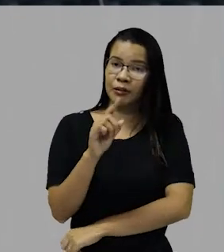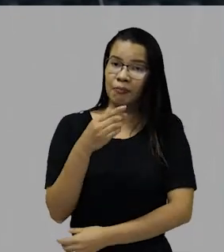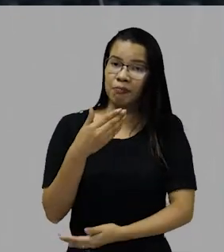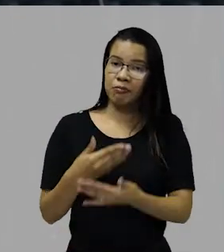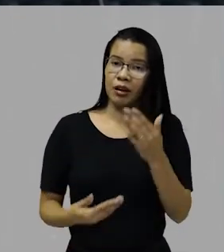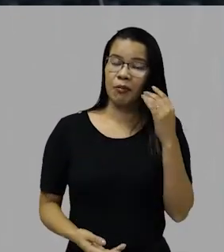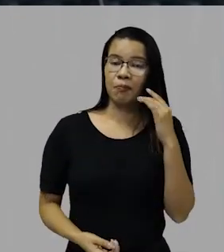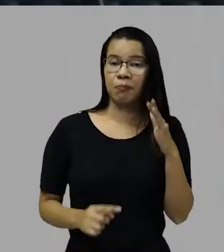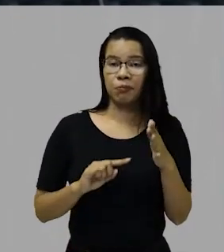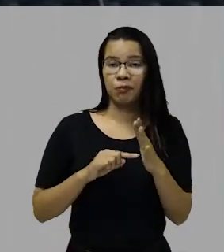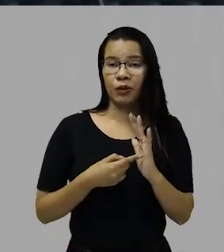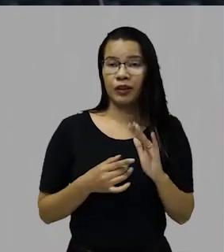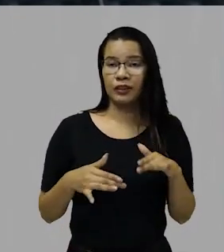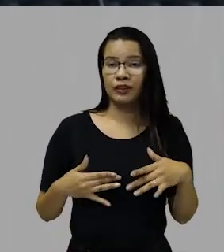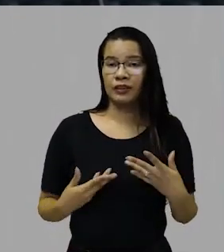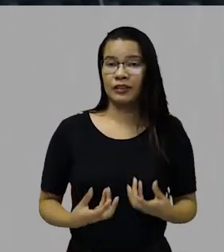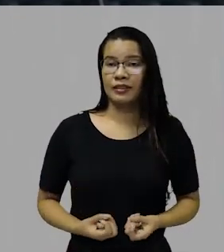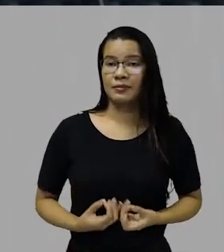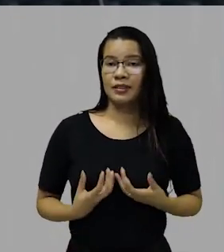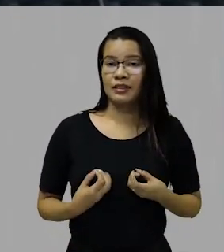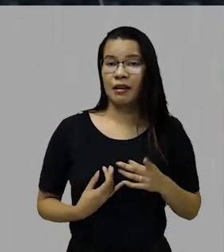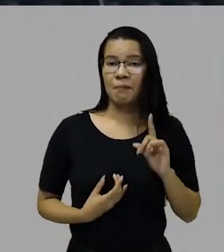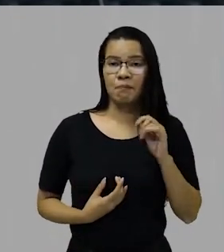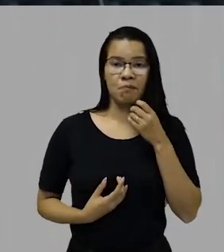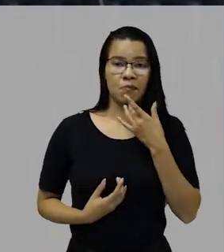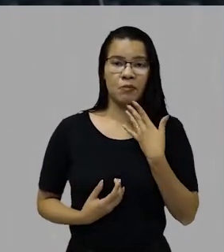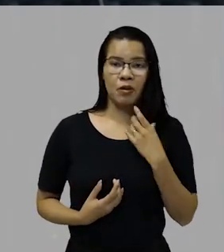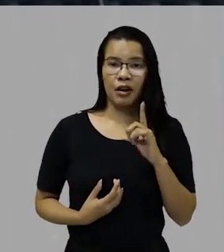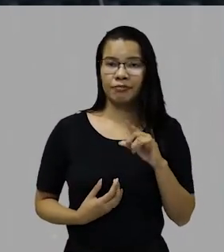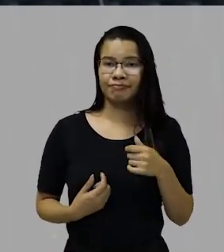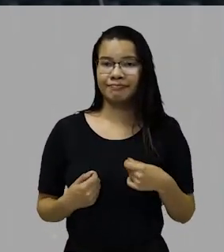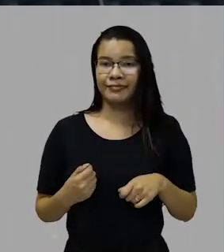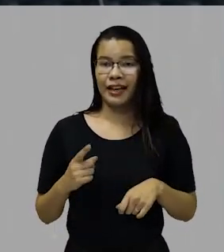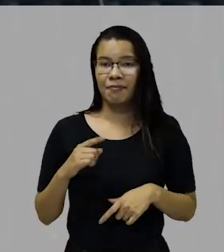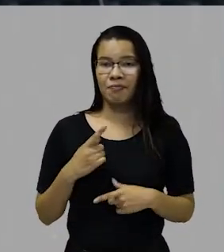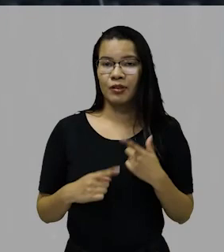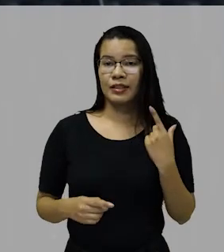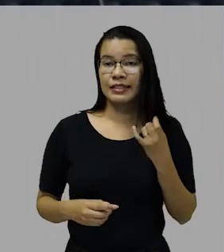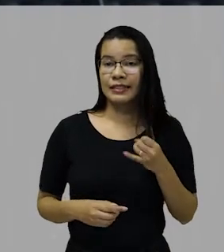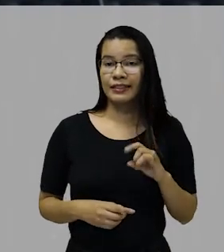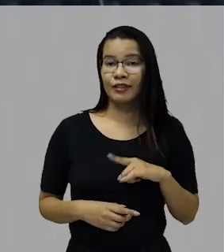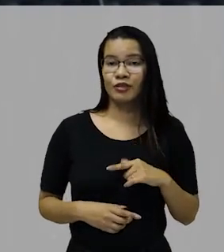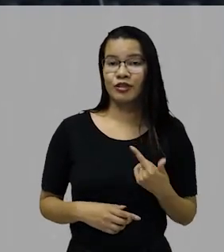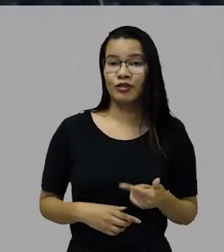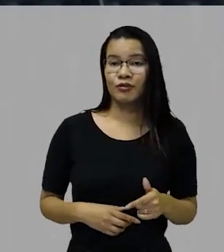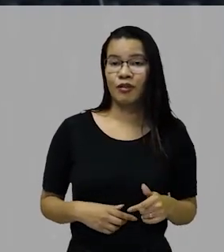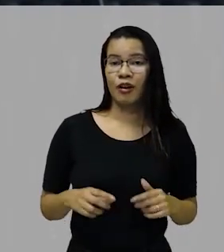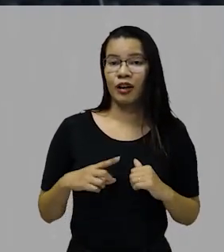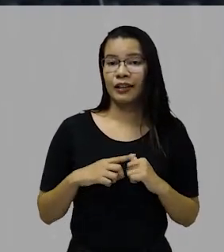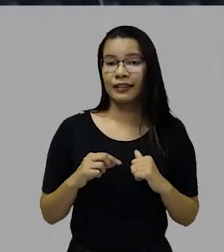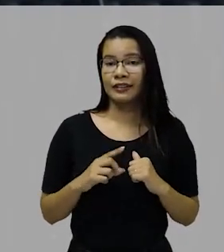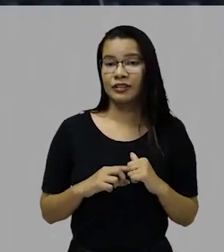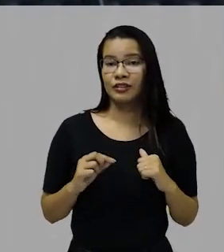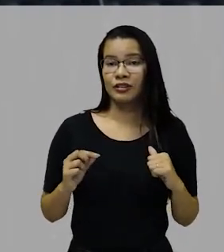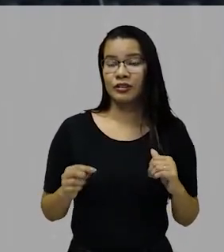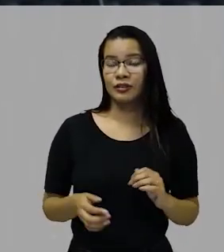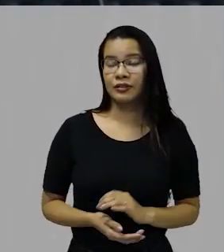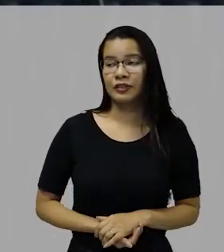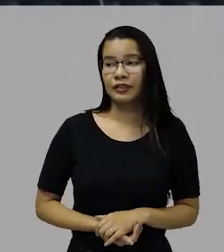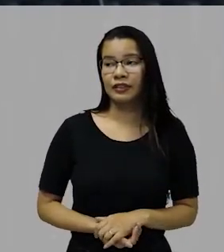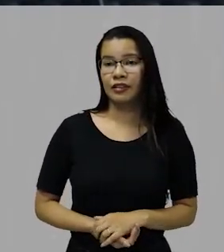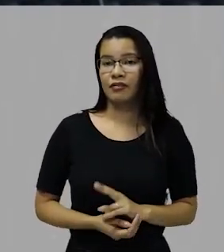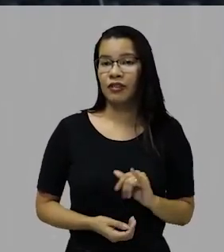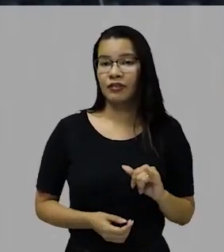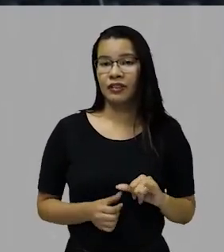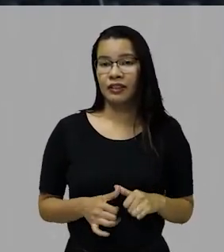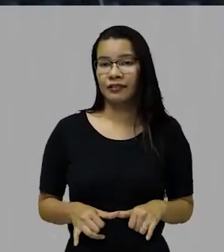Então, essas expressões aqui, ó, é bom, é necessário, é proibido, já sabe, né? Se não tiver o artigo, ela vai